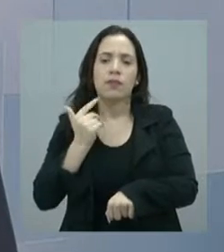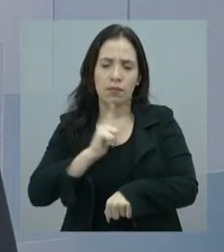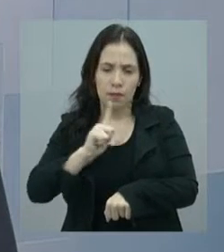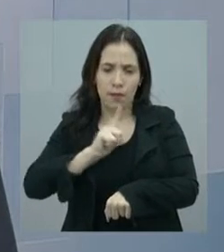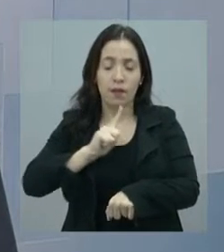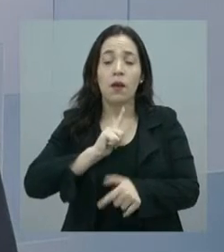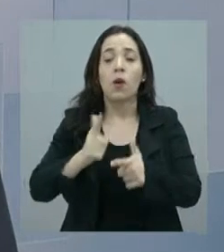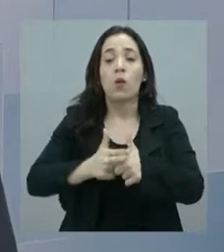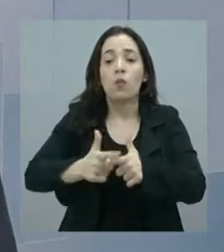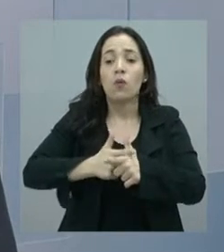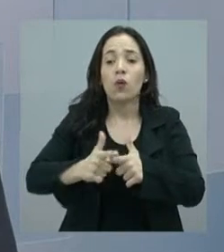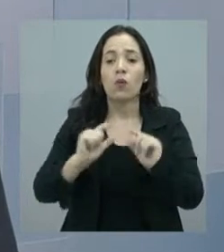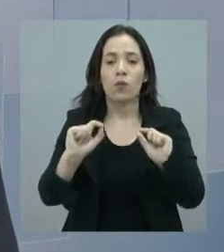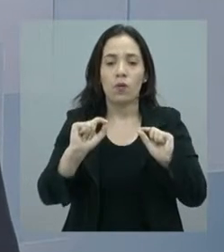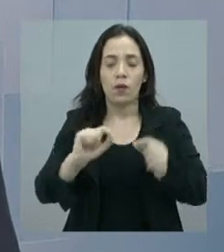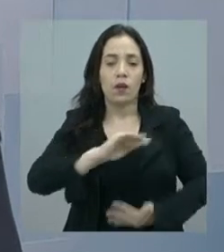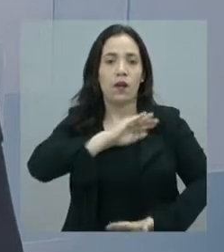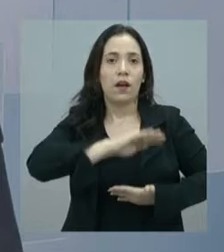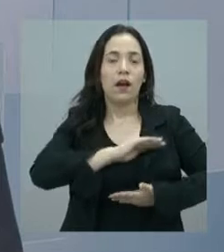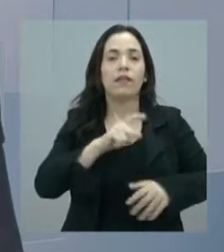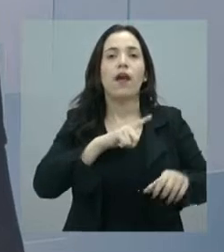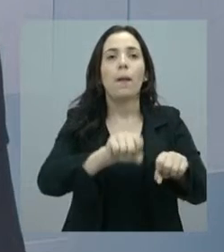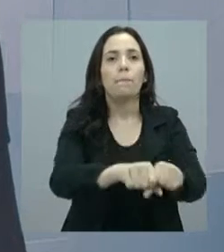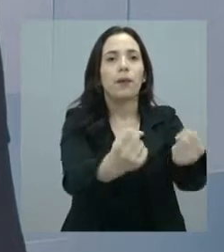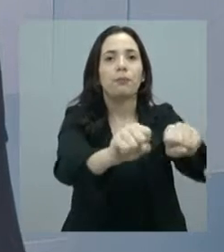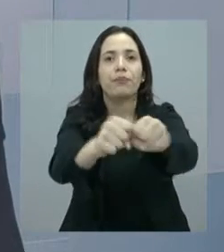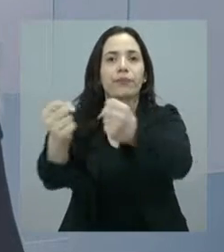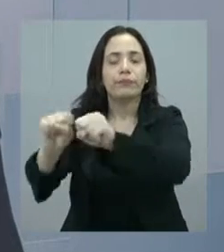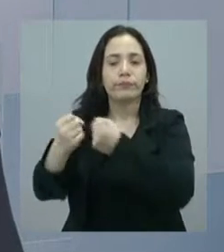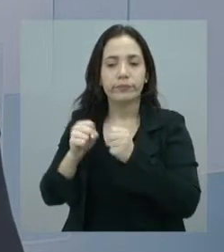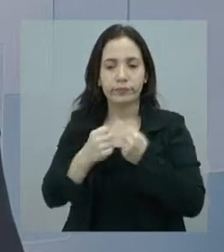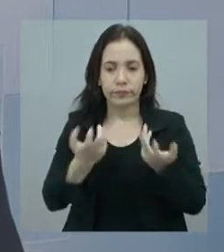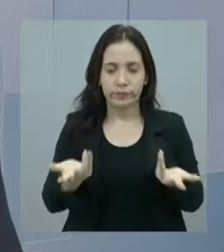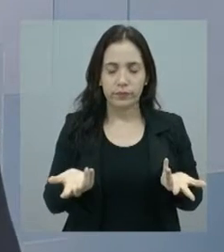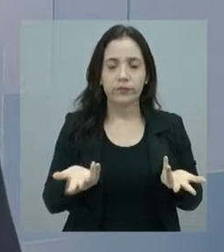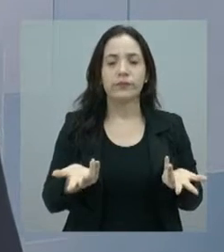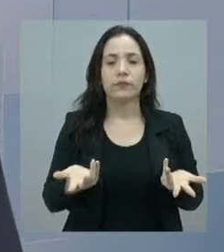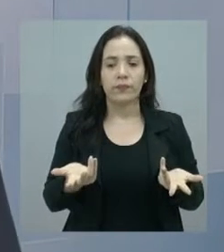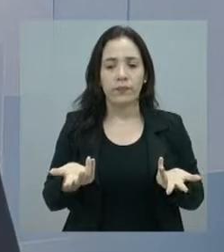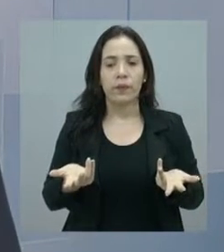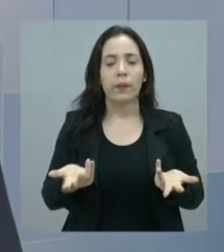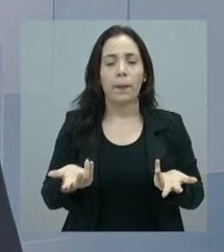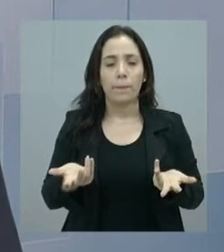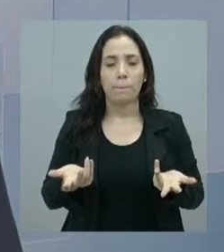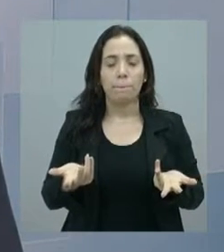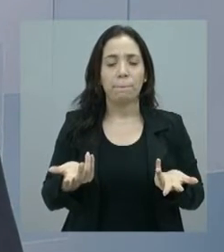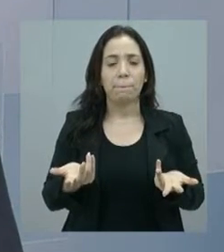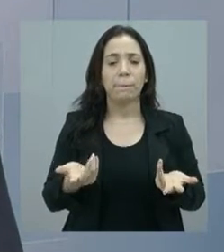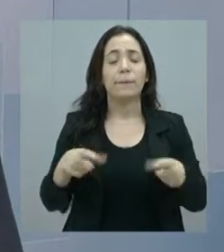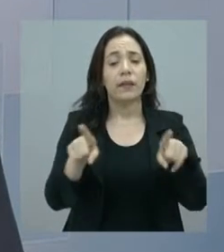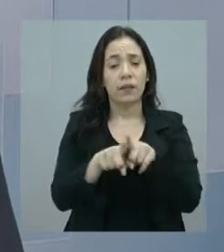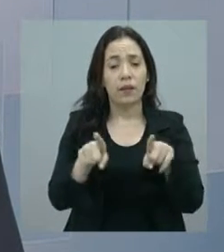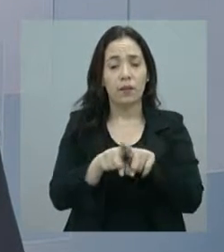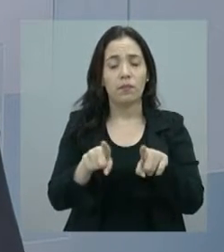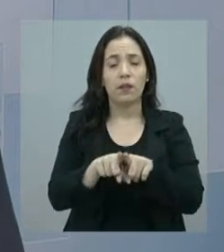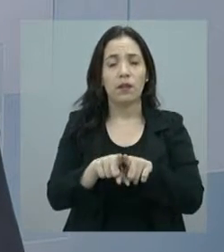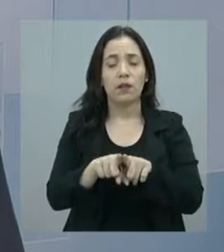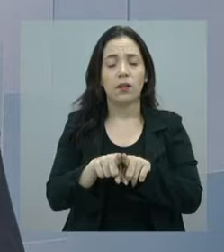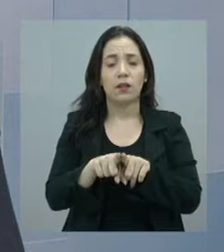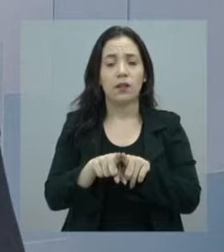O grande problema é que os mamógrafos não funcionam na capacidade que eles poderiam funcionar, bem como também